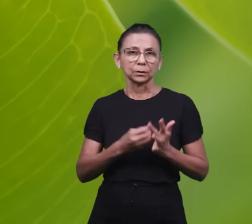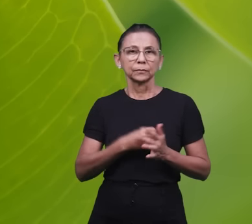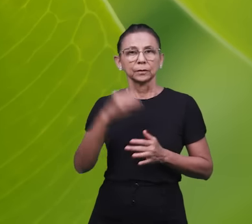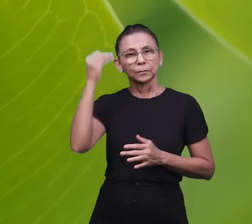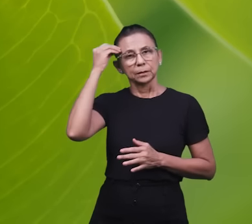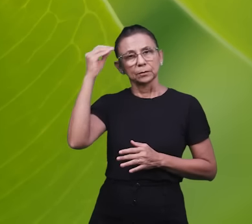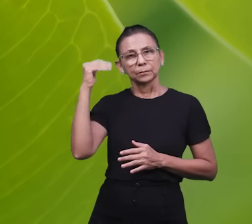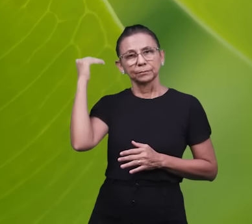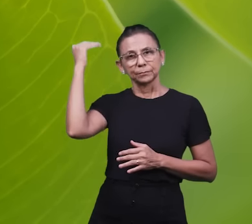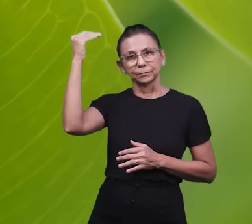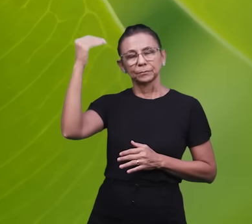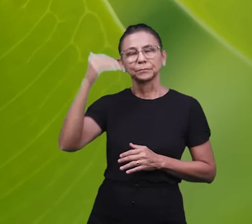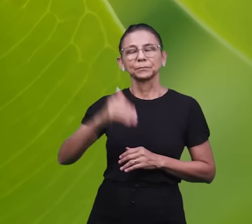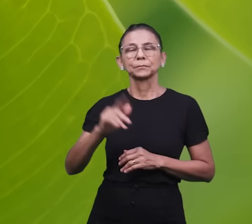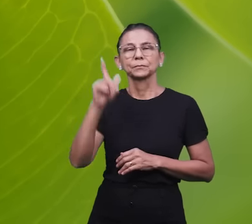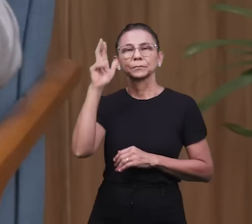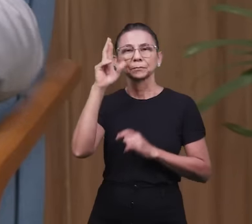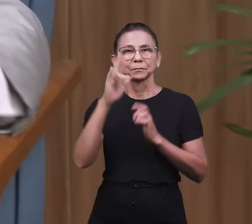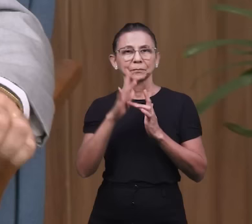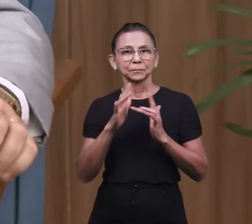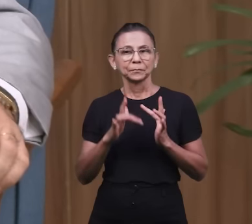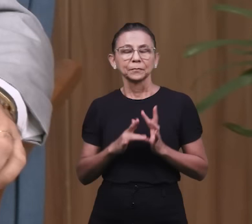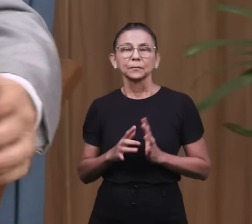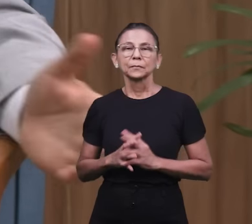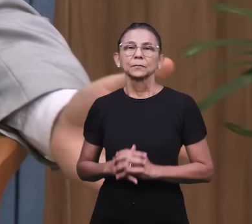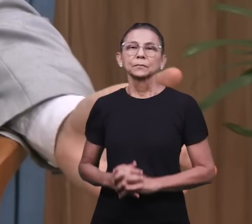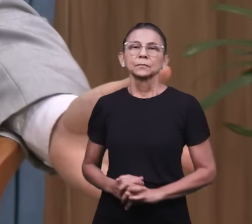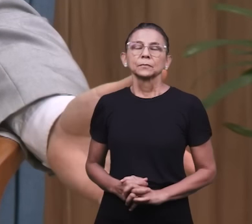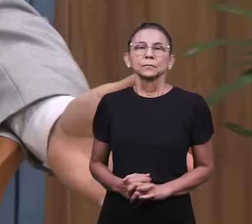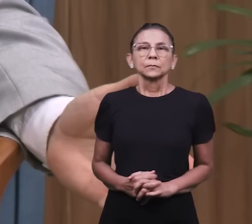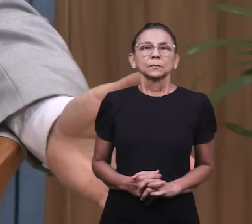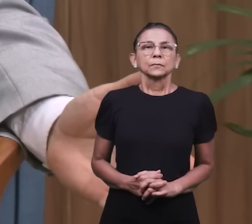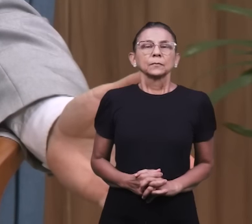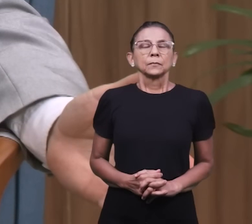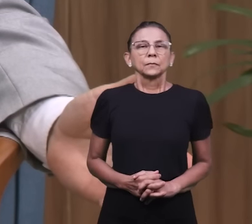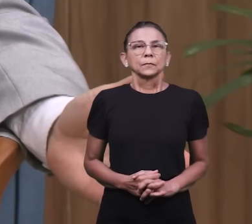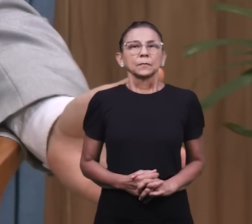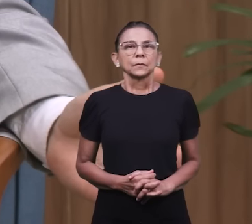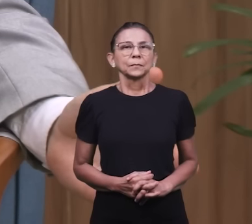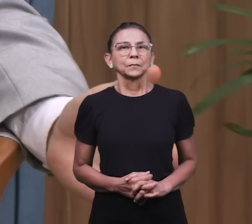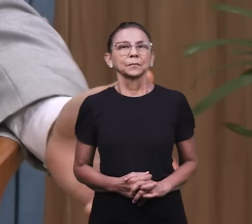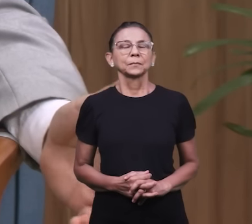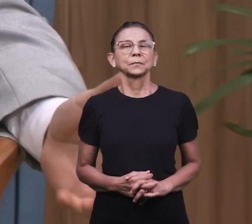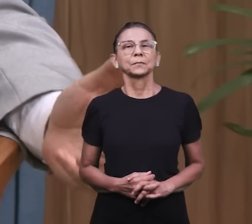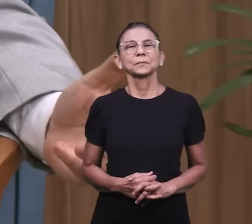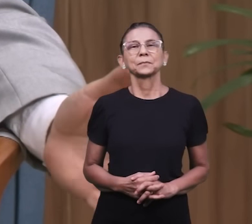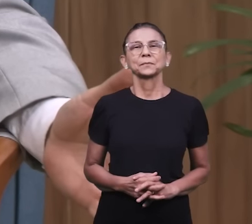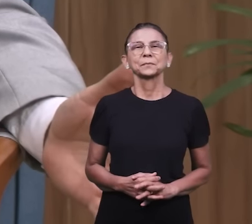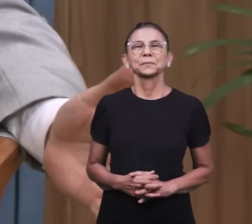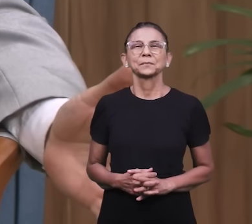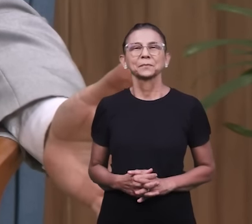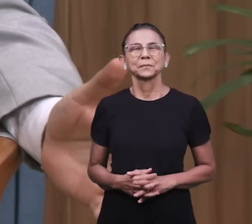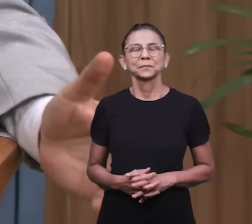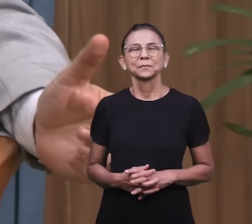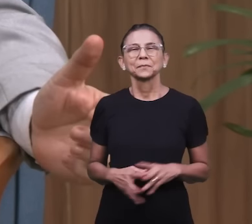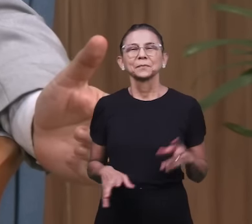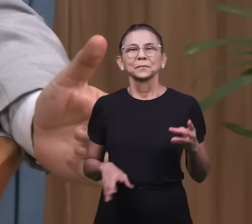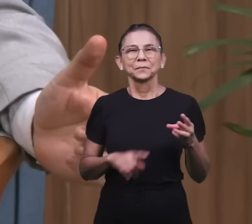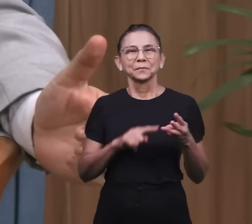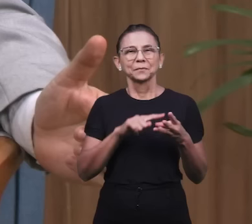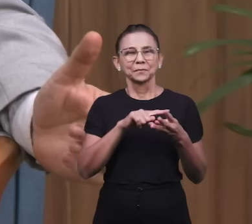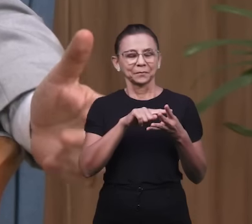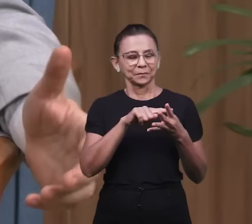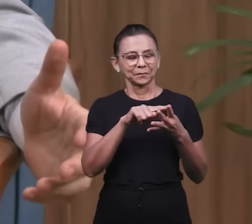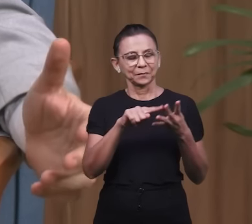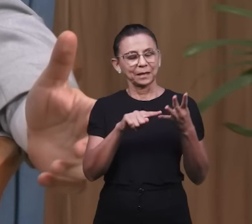bastante paz do Senhor Jesus Glória Jesus eu quero agradecer aos irmãos participaram ao Júlio ao Reinaldo